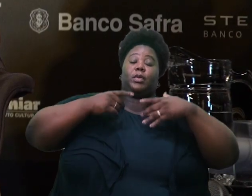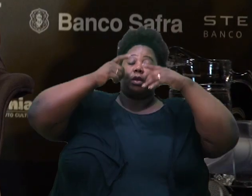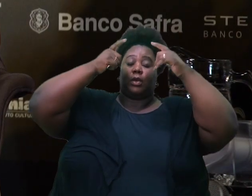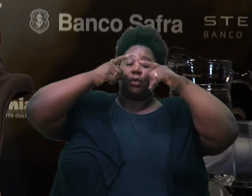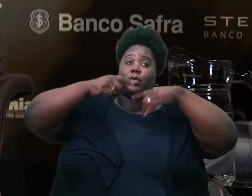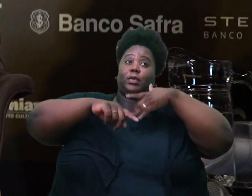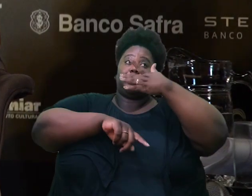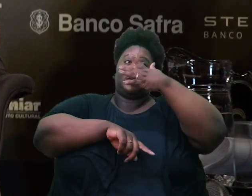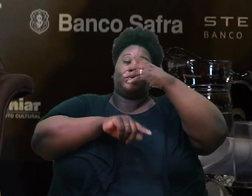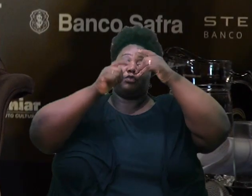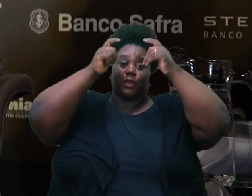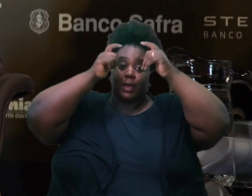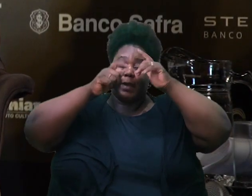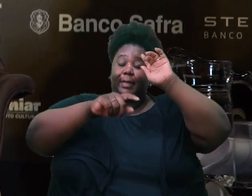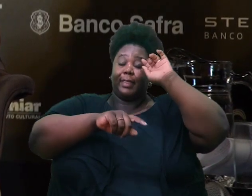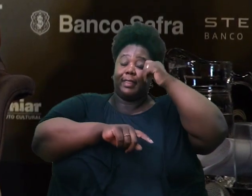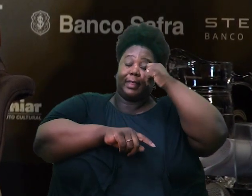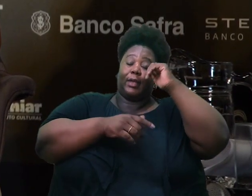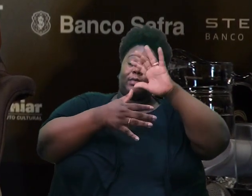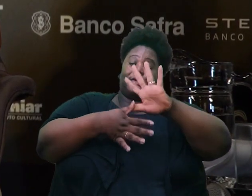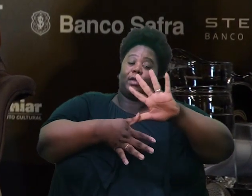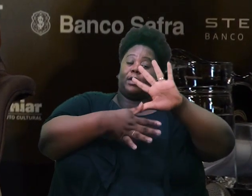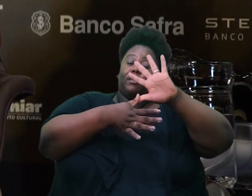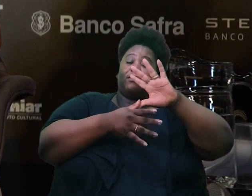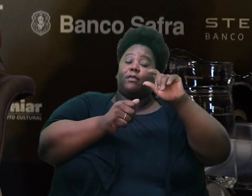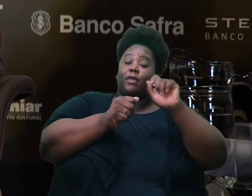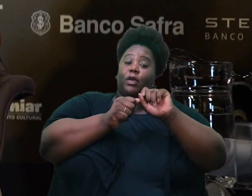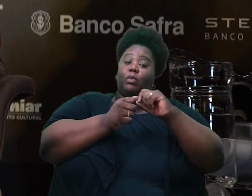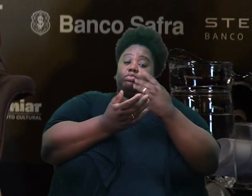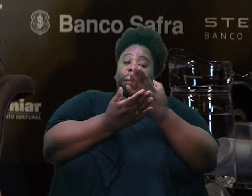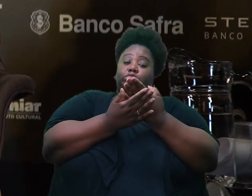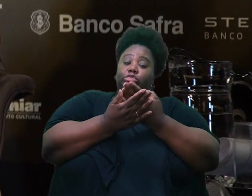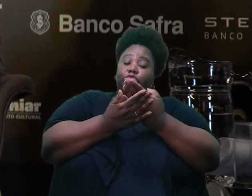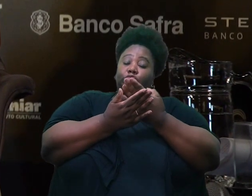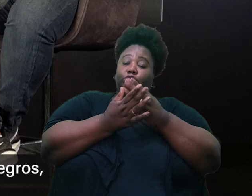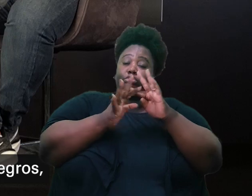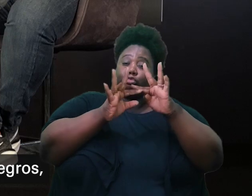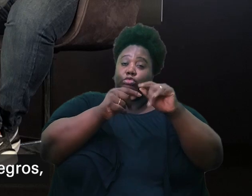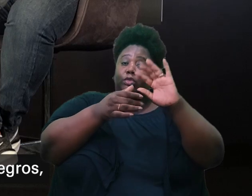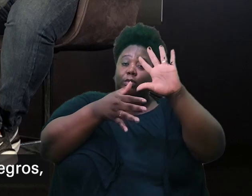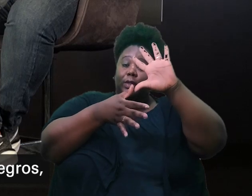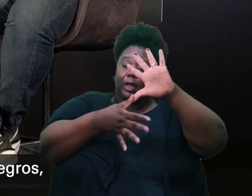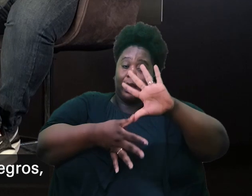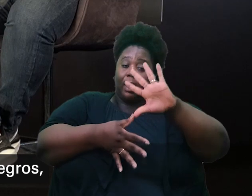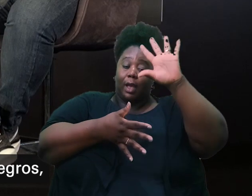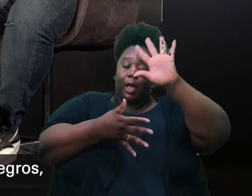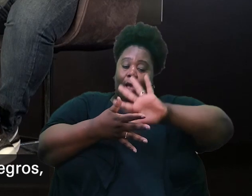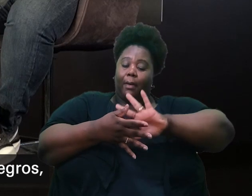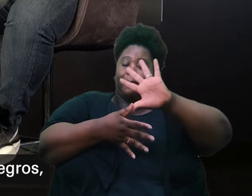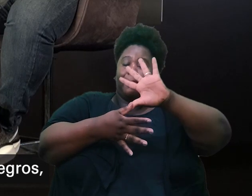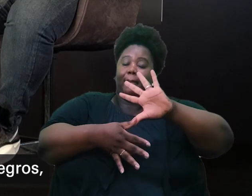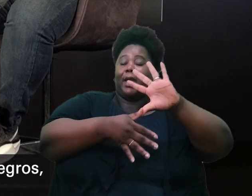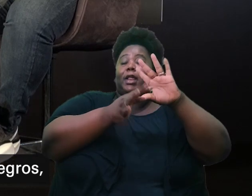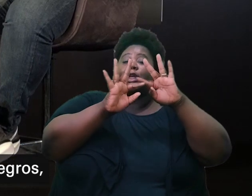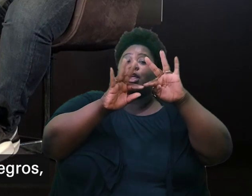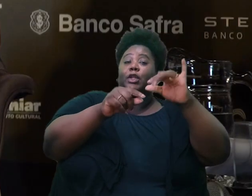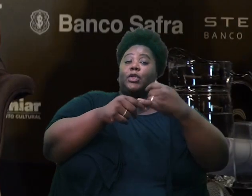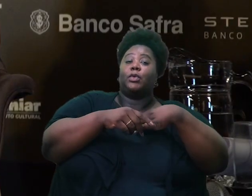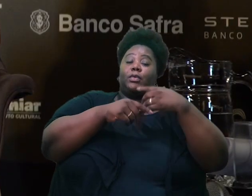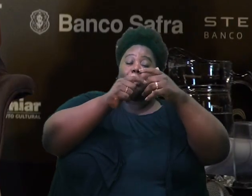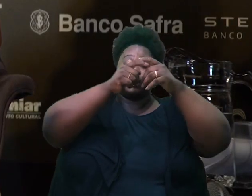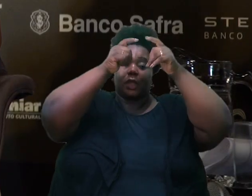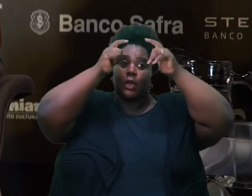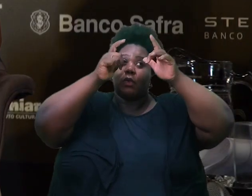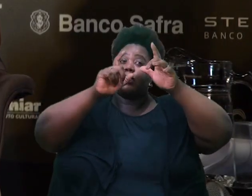Norte até a América do Sul. Toda a América do Sul houve esse ato de coroação de reis negros,